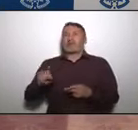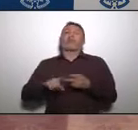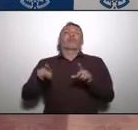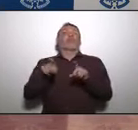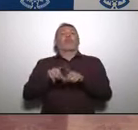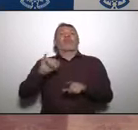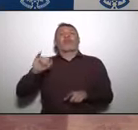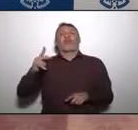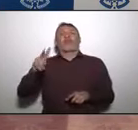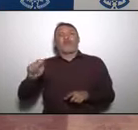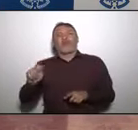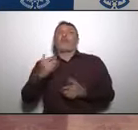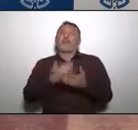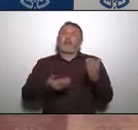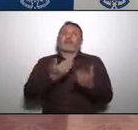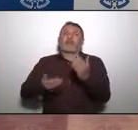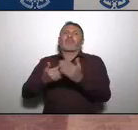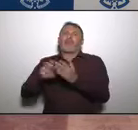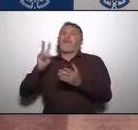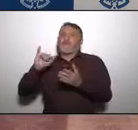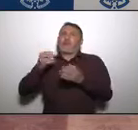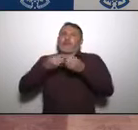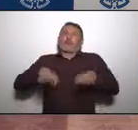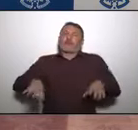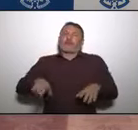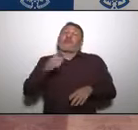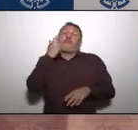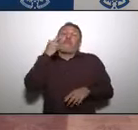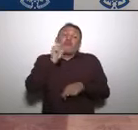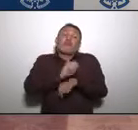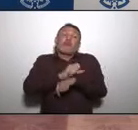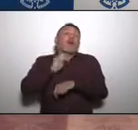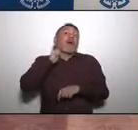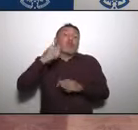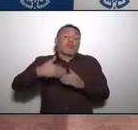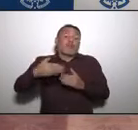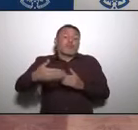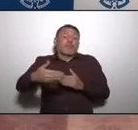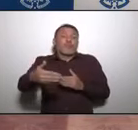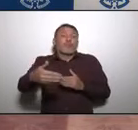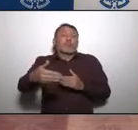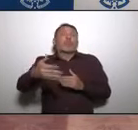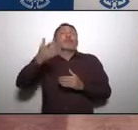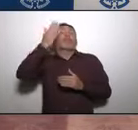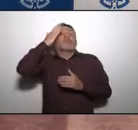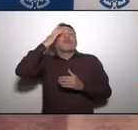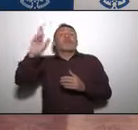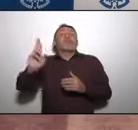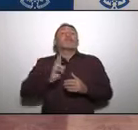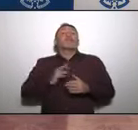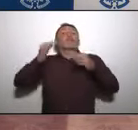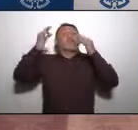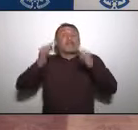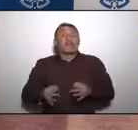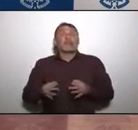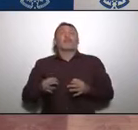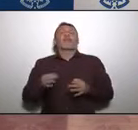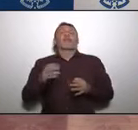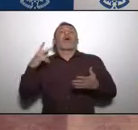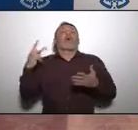assim, vamos deixar correr um pouco mais o mês de abril, né, para a gente poder saber de fato o impacto na